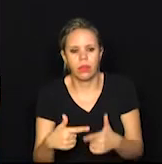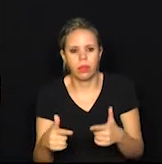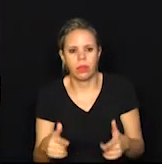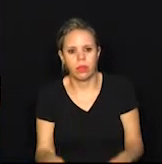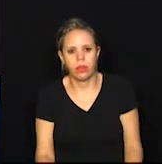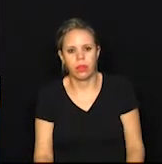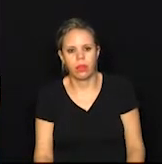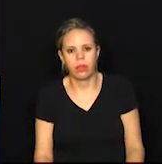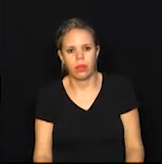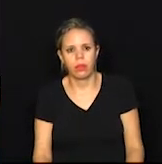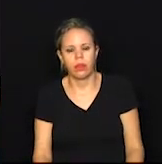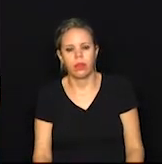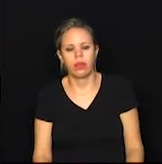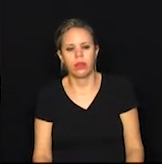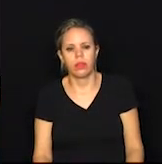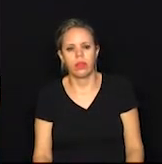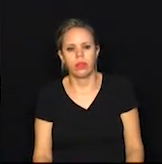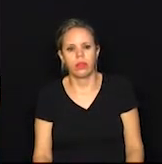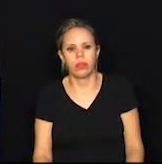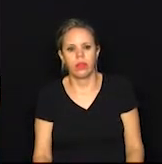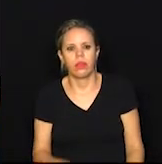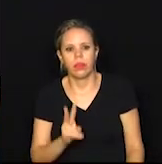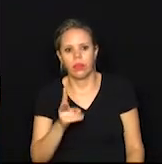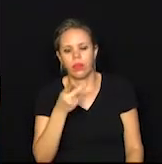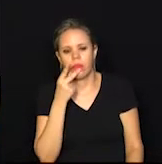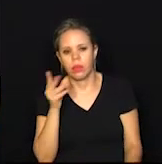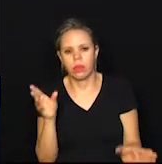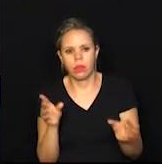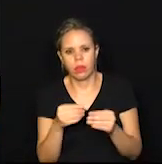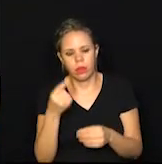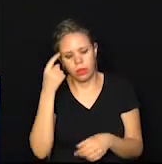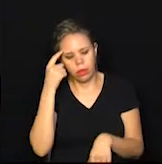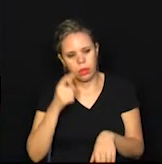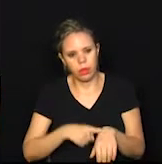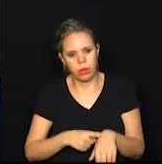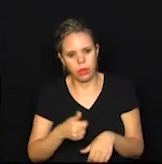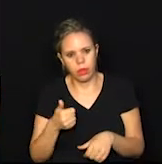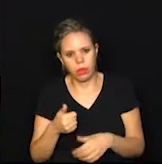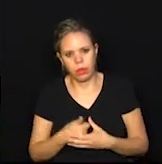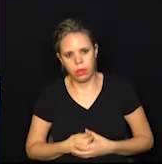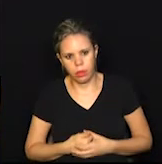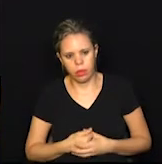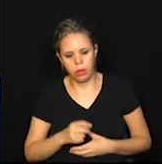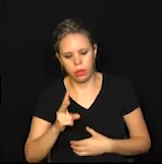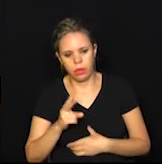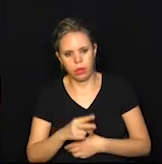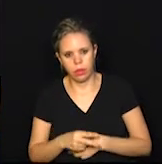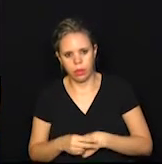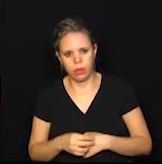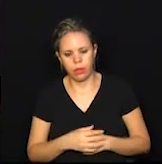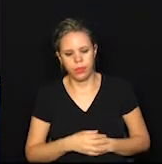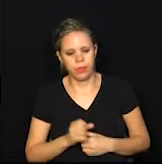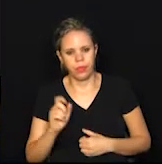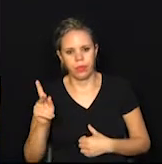Tô acabando. Para você poder ter noção um pouco do tempo, tá bom? Mas pode continuar. Ok.